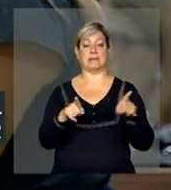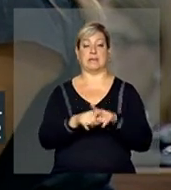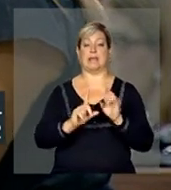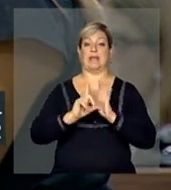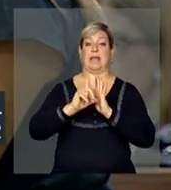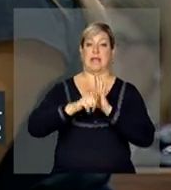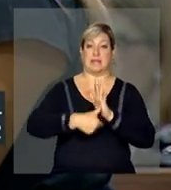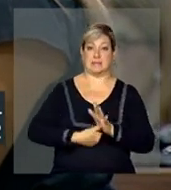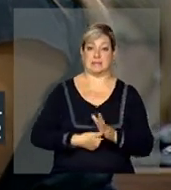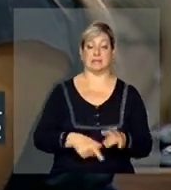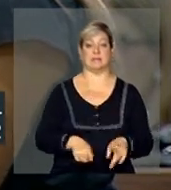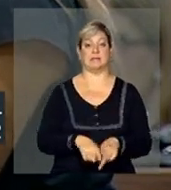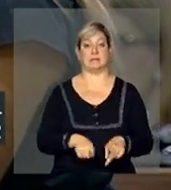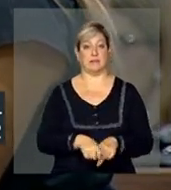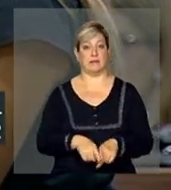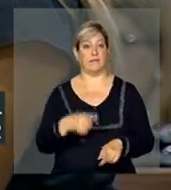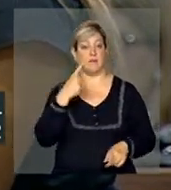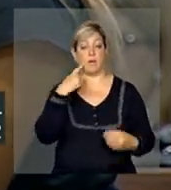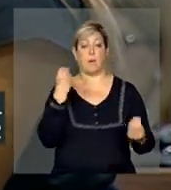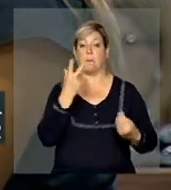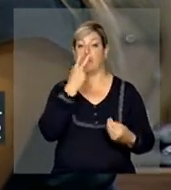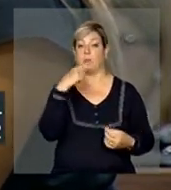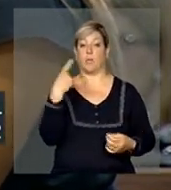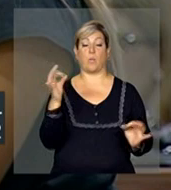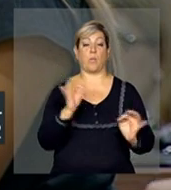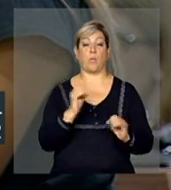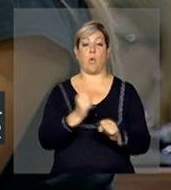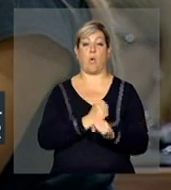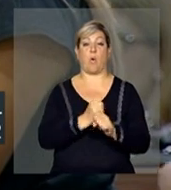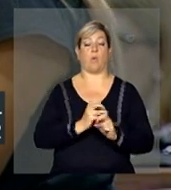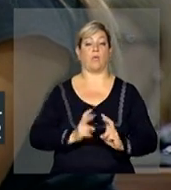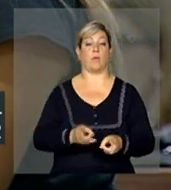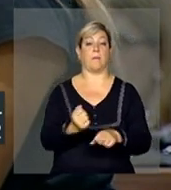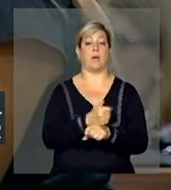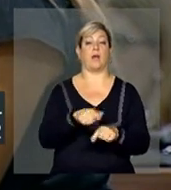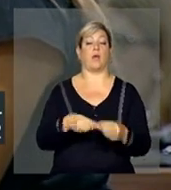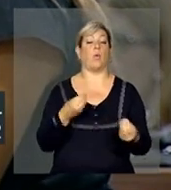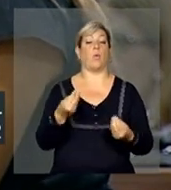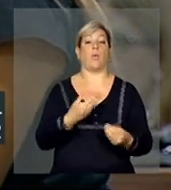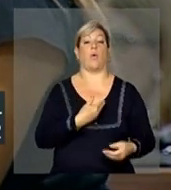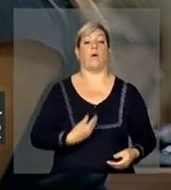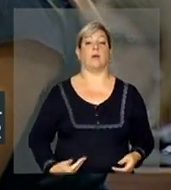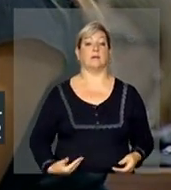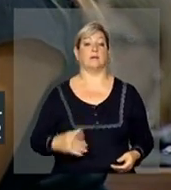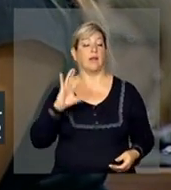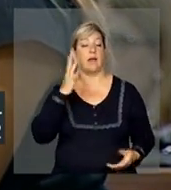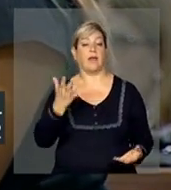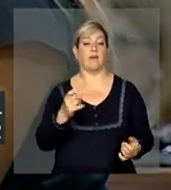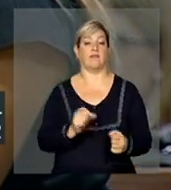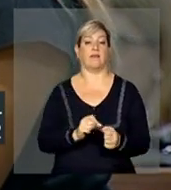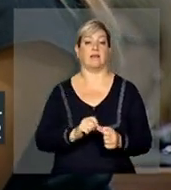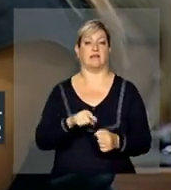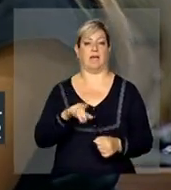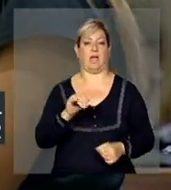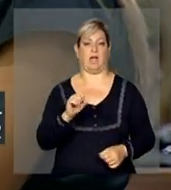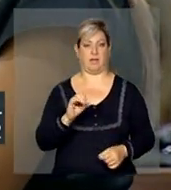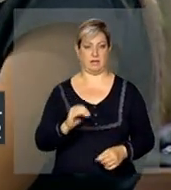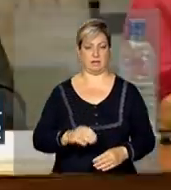Quer dizer, está saturado e parece que nenhuma obra anda para melhorar essa situação. O que o governo pretende fazer nesse caso